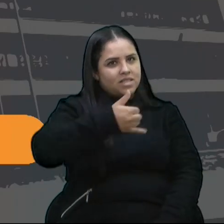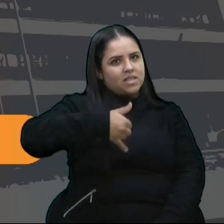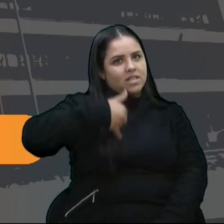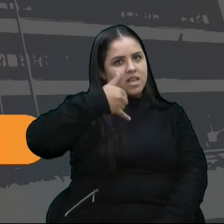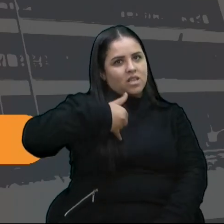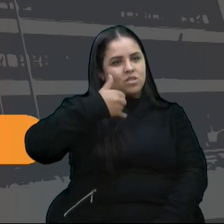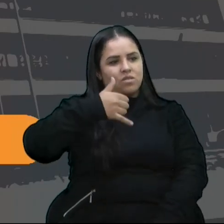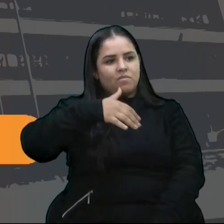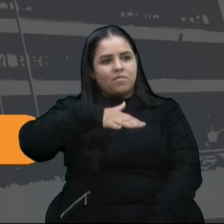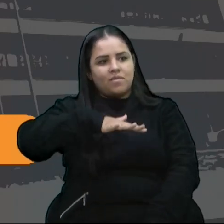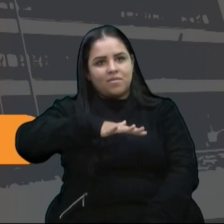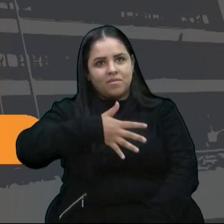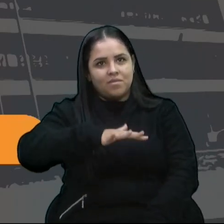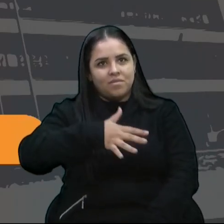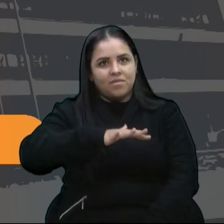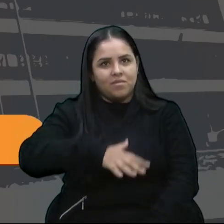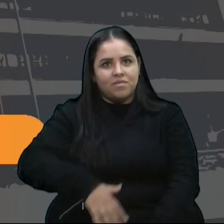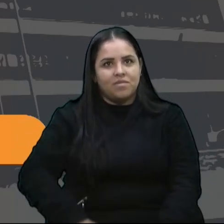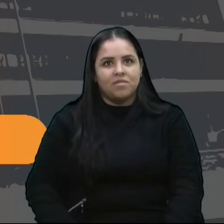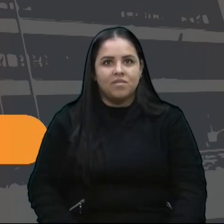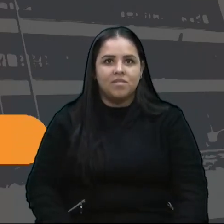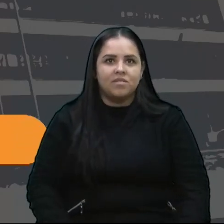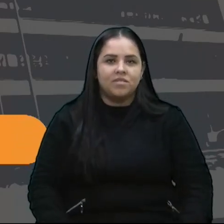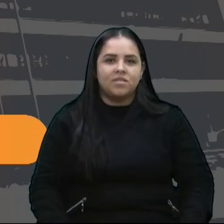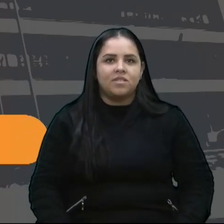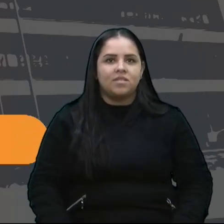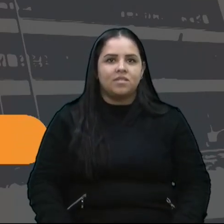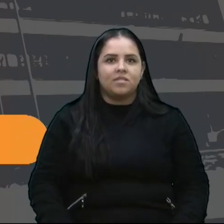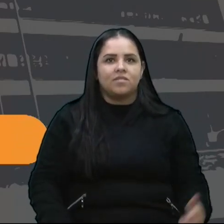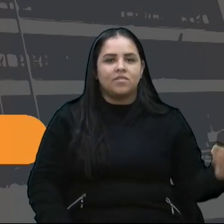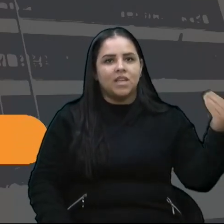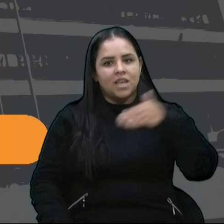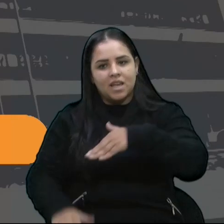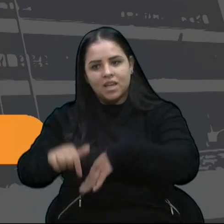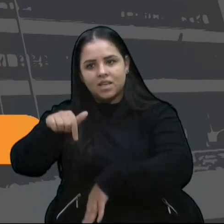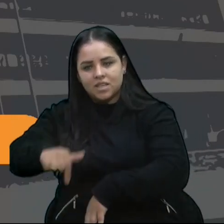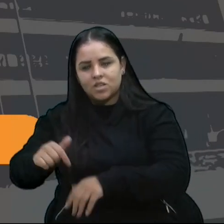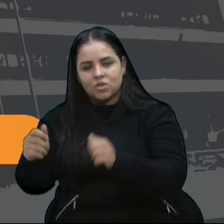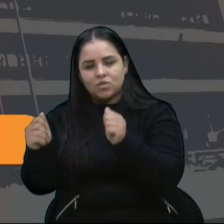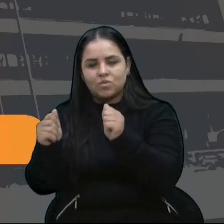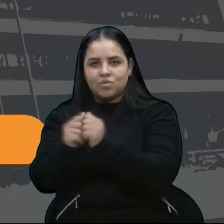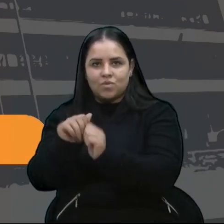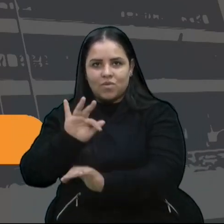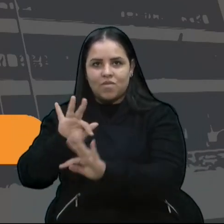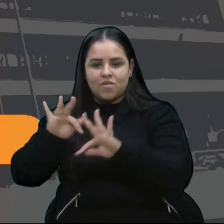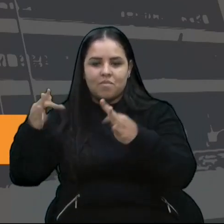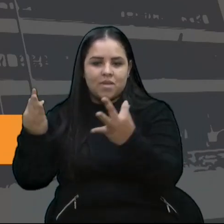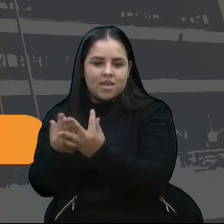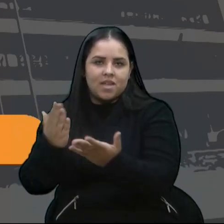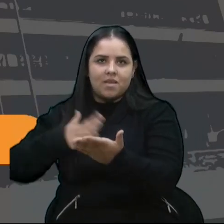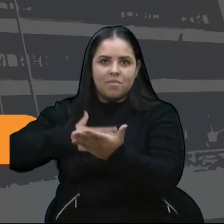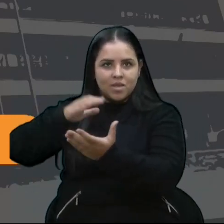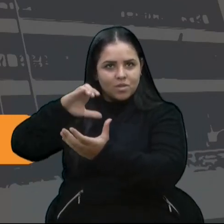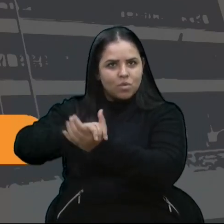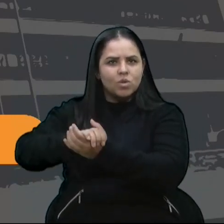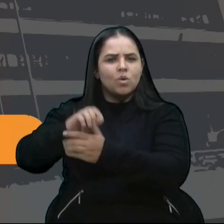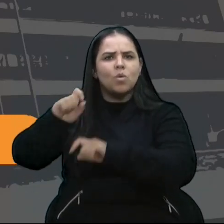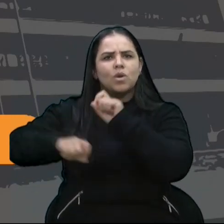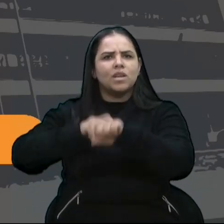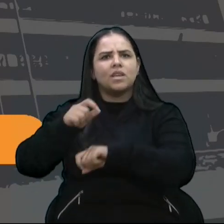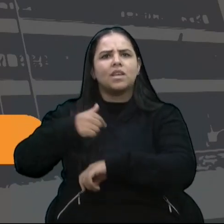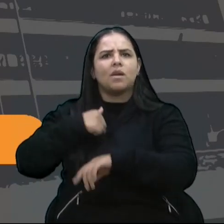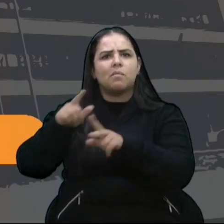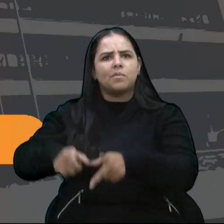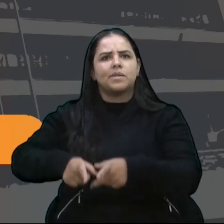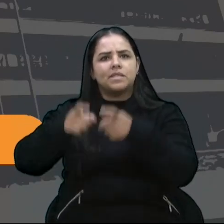imagina. E vim morar aqui com a minha esposa, né, com a família. E o que eu percebo aqui em relação a